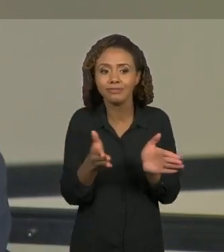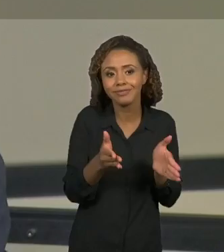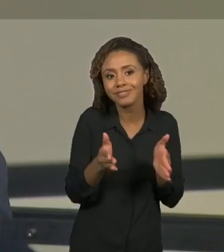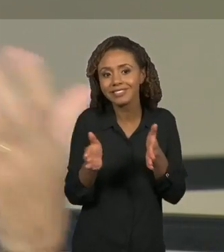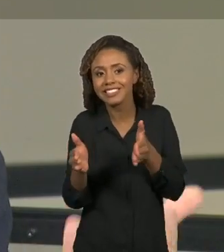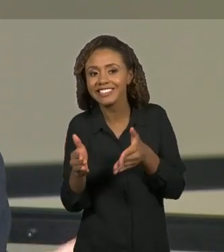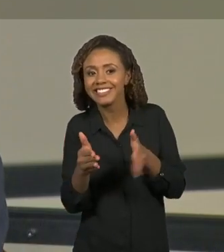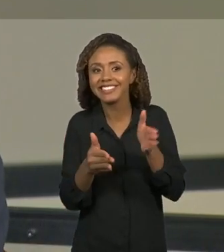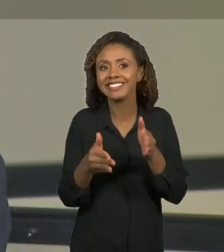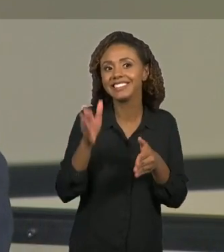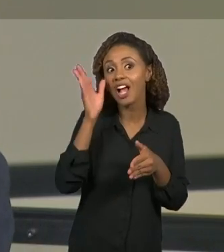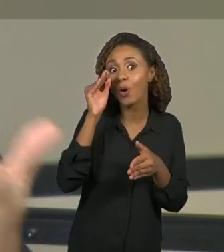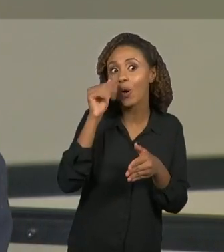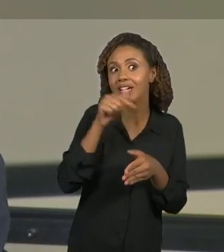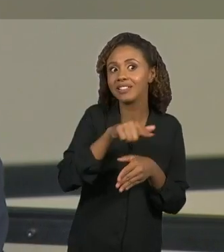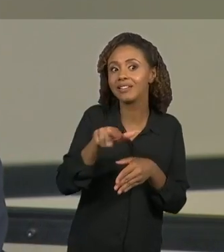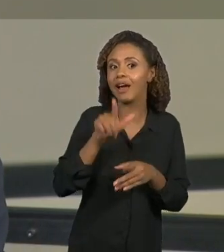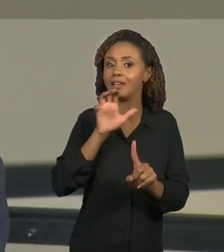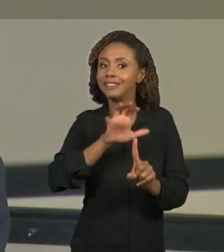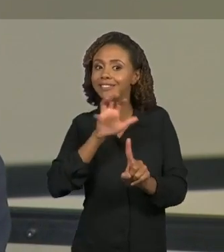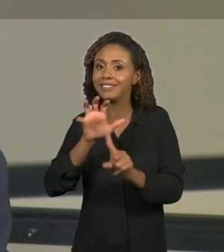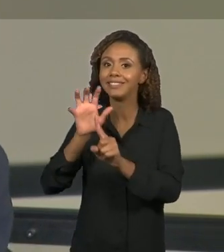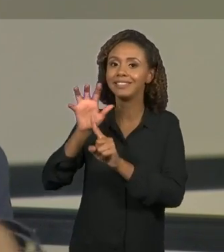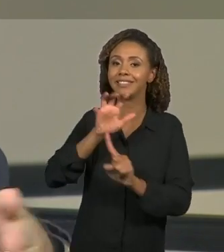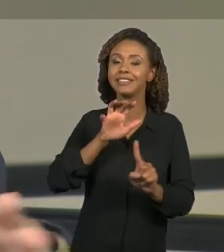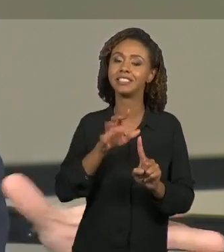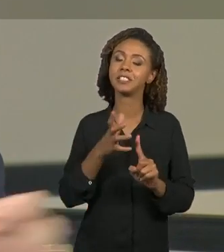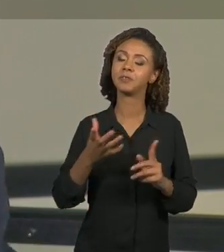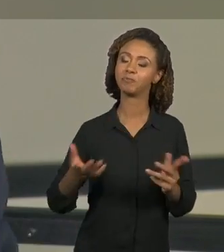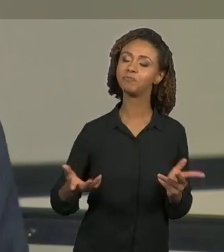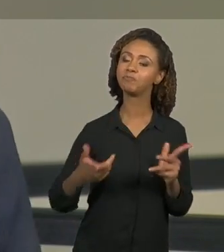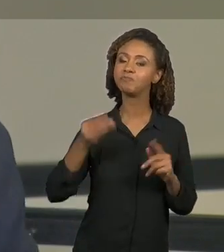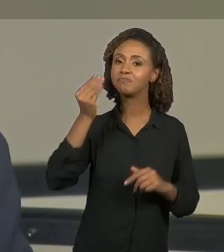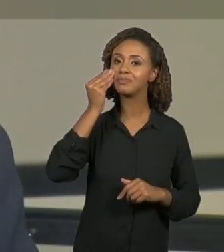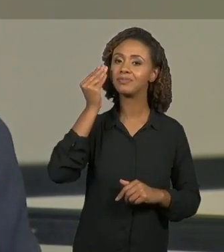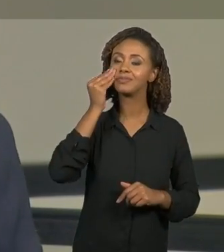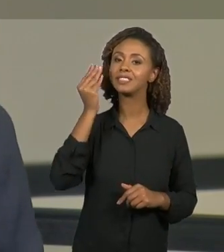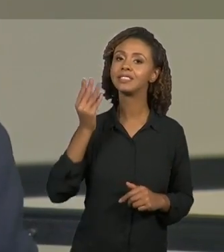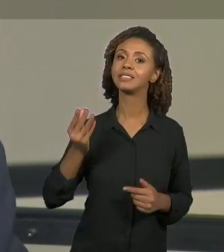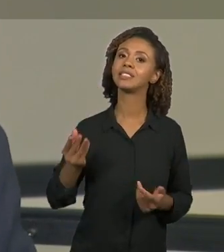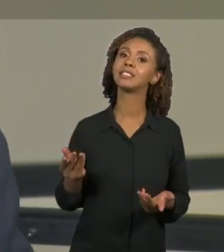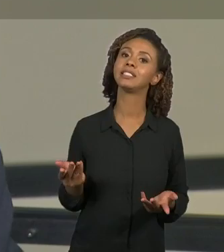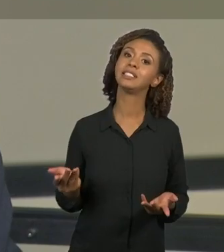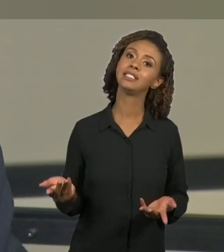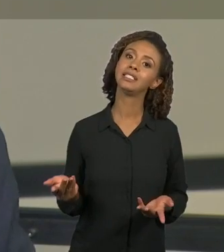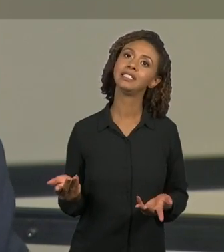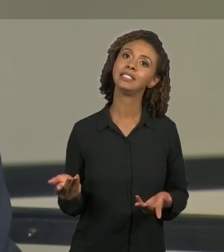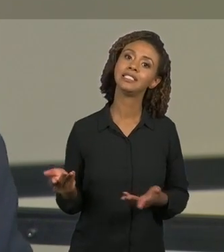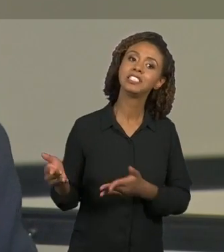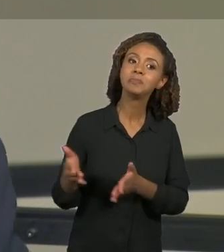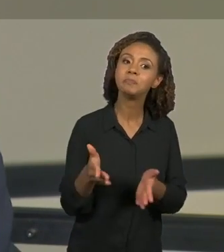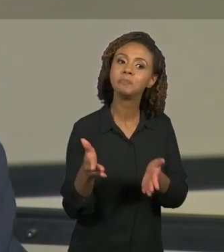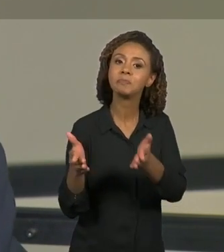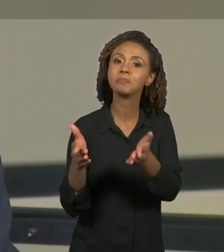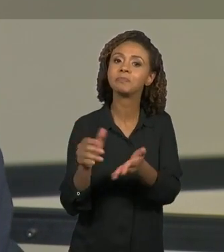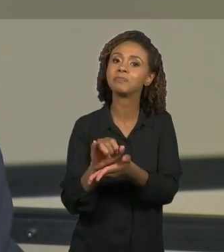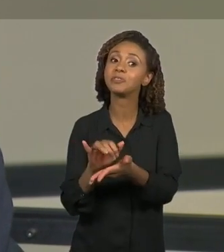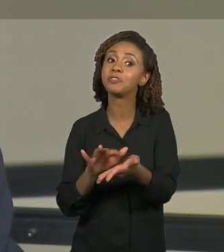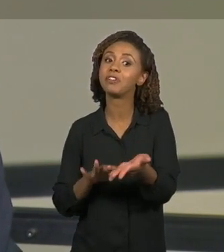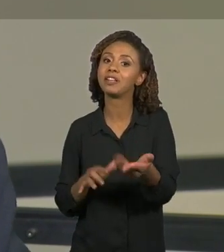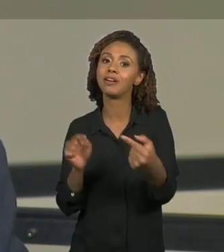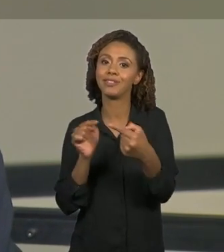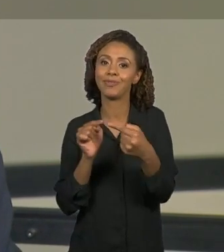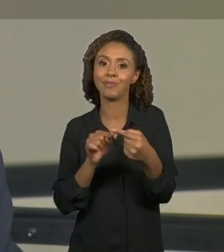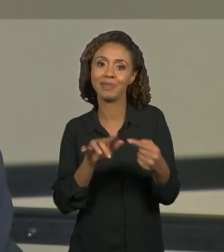a curiosidade do pessoal né e tentar redirecionar para algumas alguma atividade dentro da área que